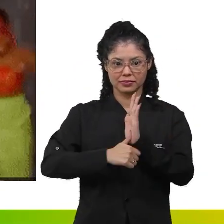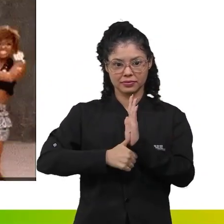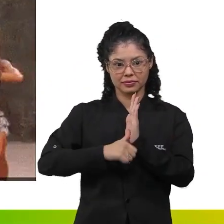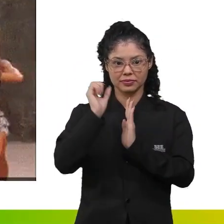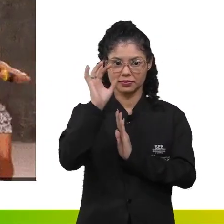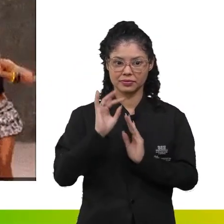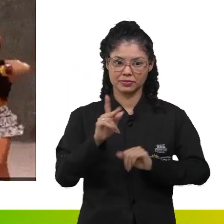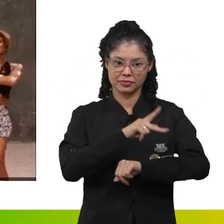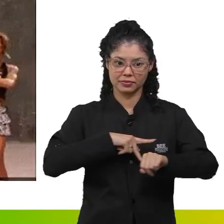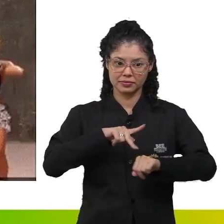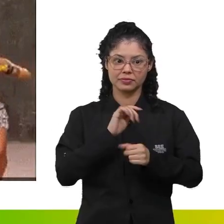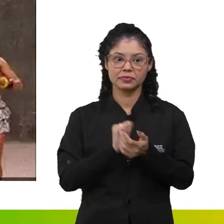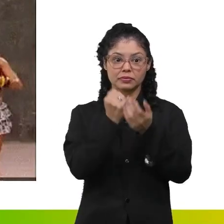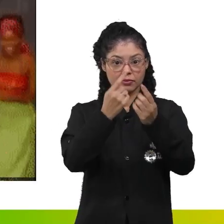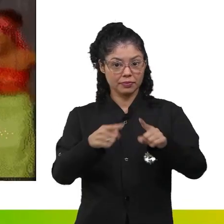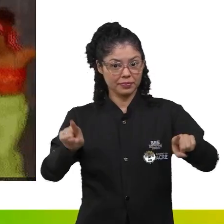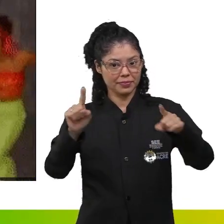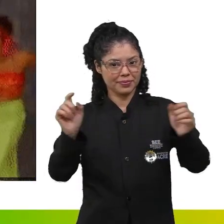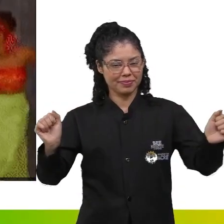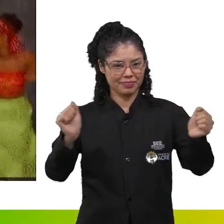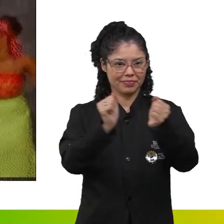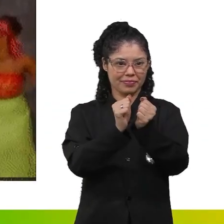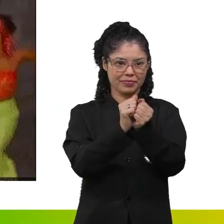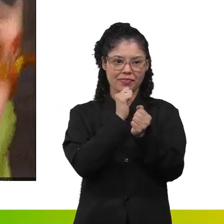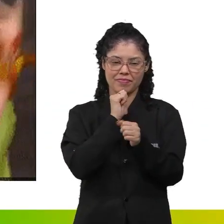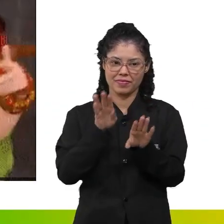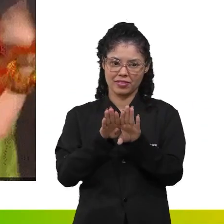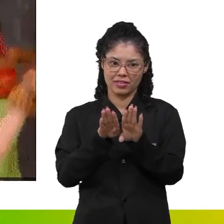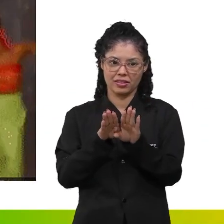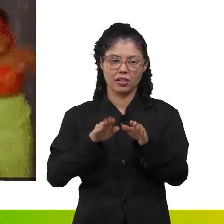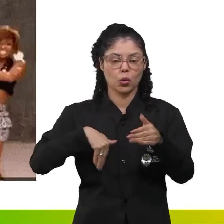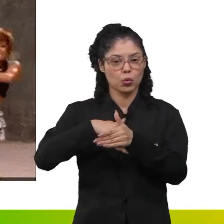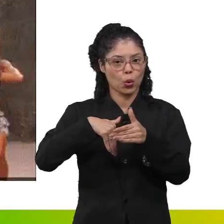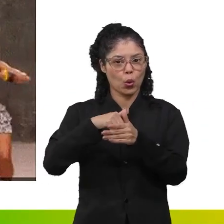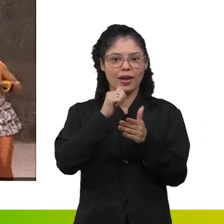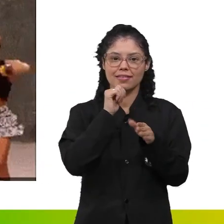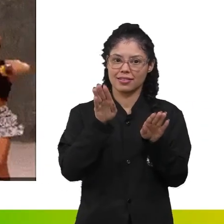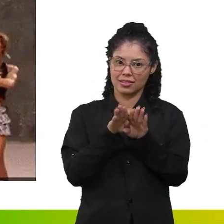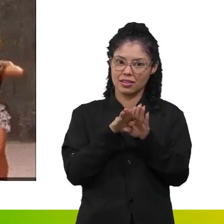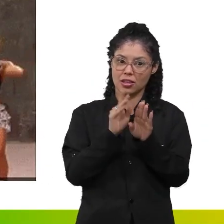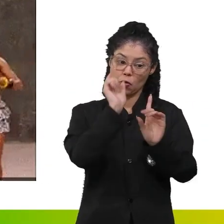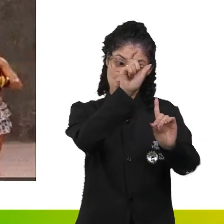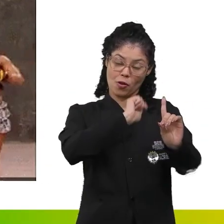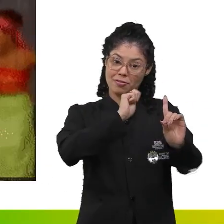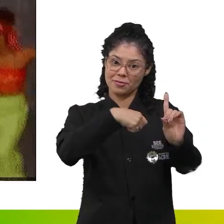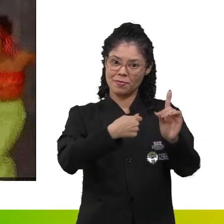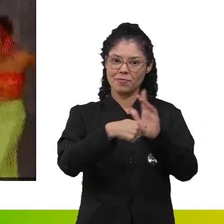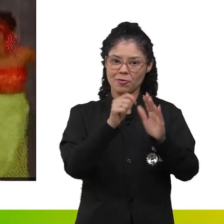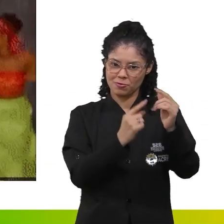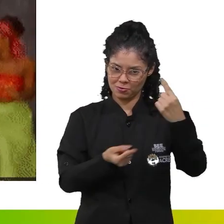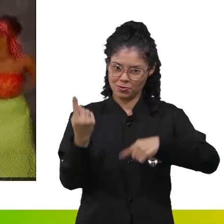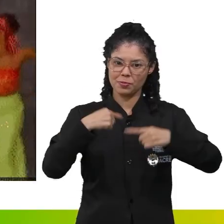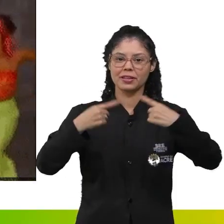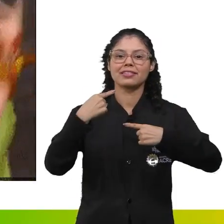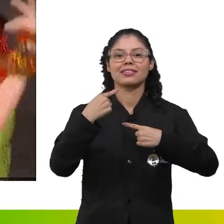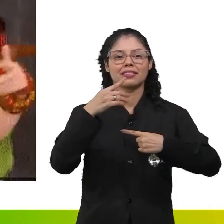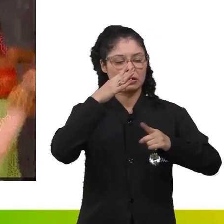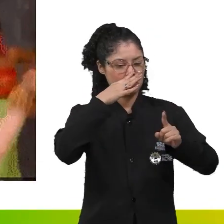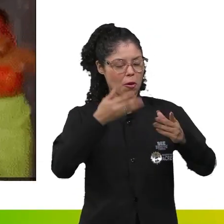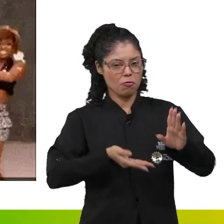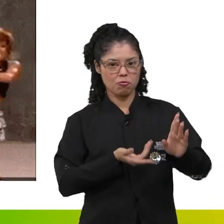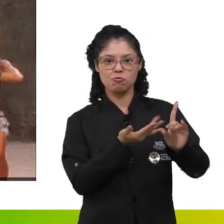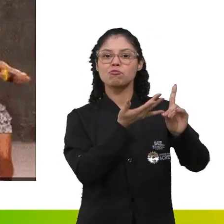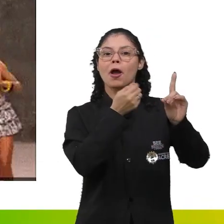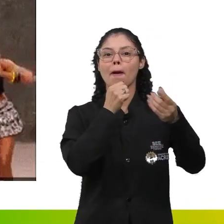de cada país, canções que unem povos e jogadores artilheiros que se tornam símbolos de superação e inspiração, mostrando